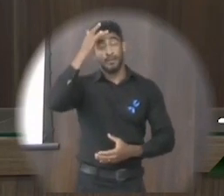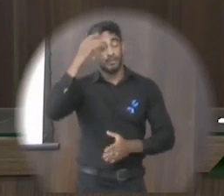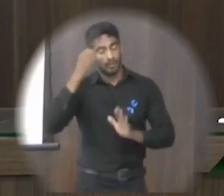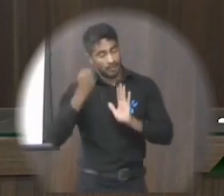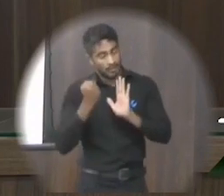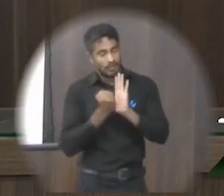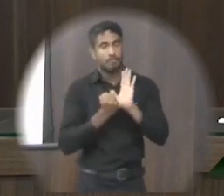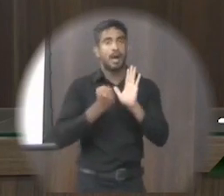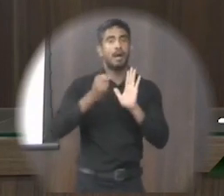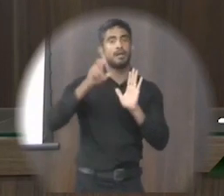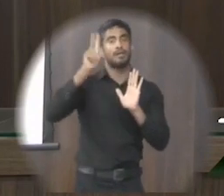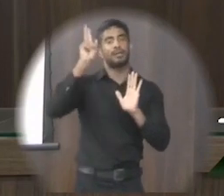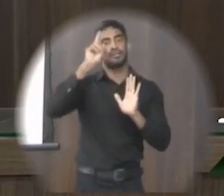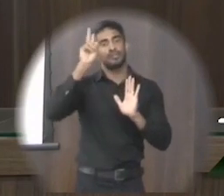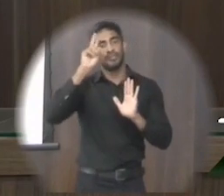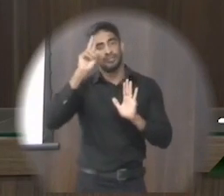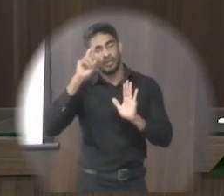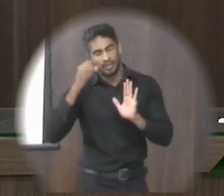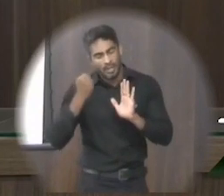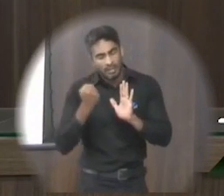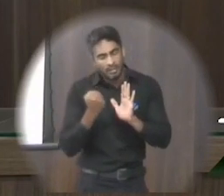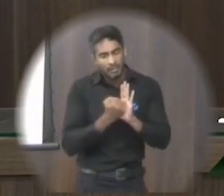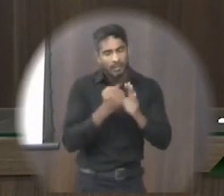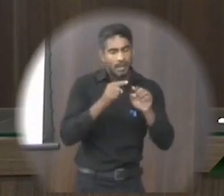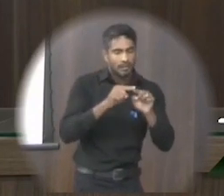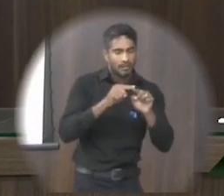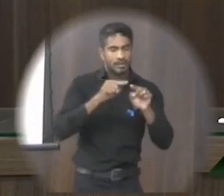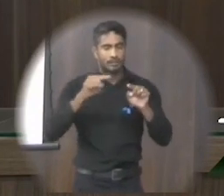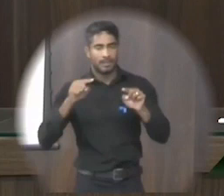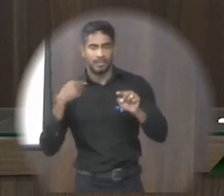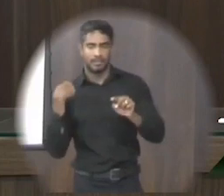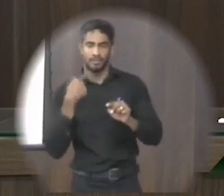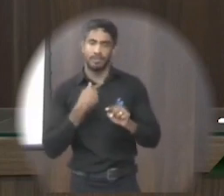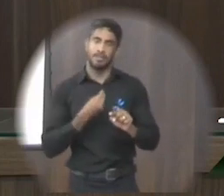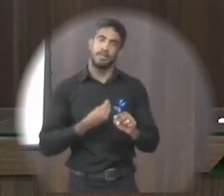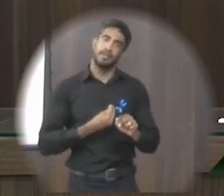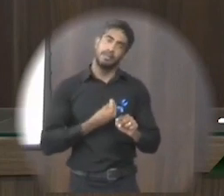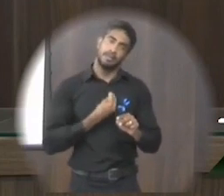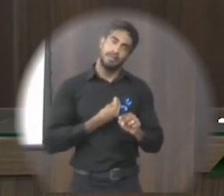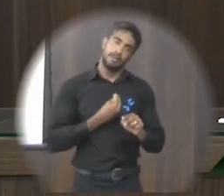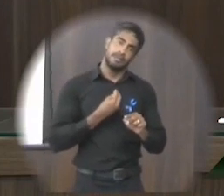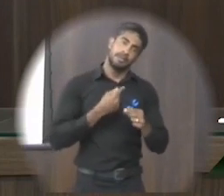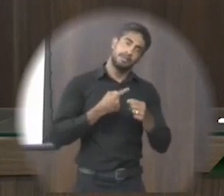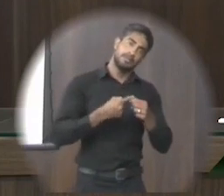nossa história, que marcam a sua passagem aqui em nossa cidade, Janaúba. Então,